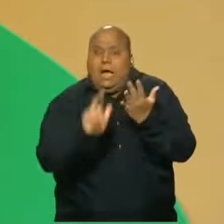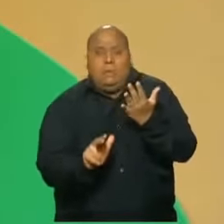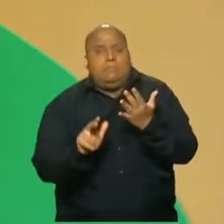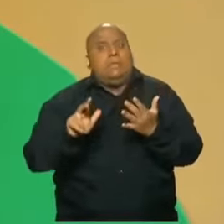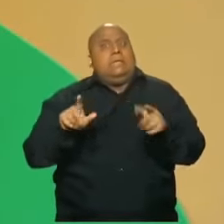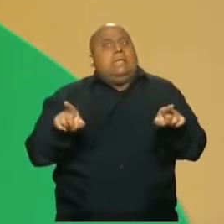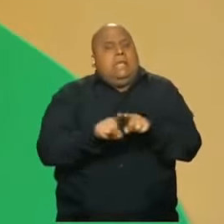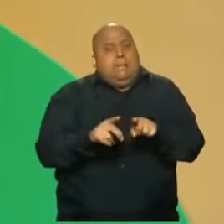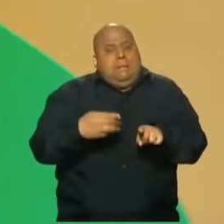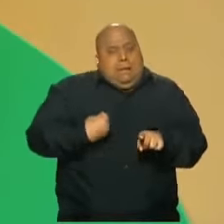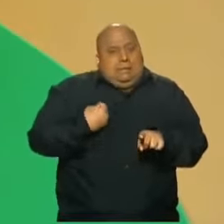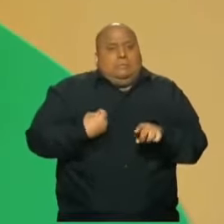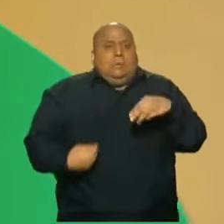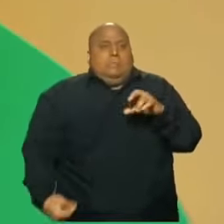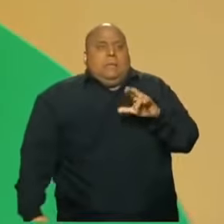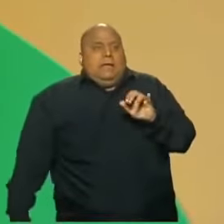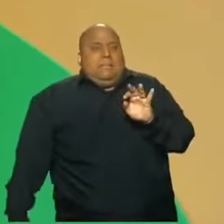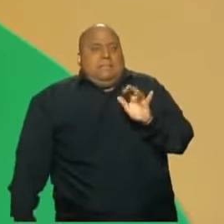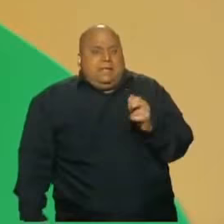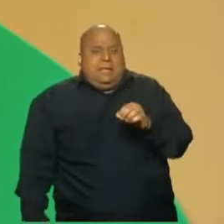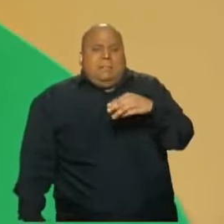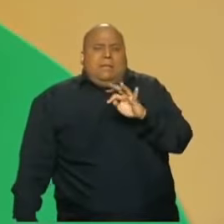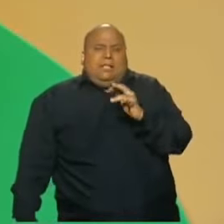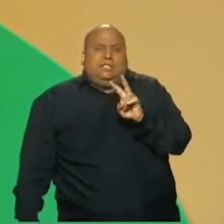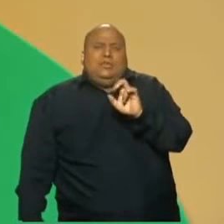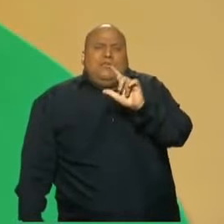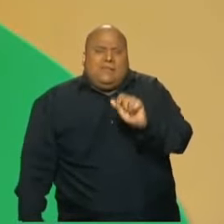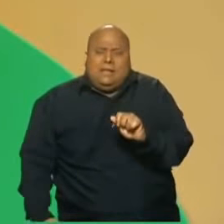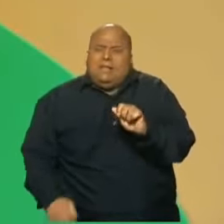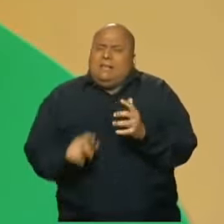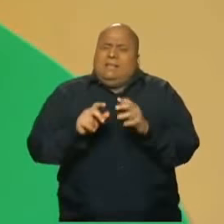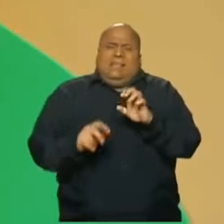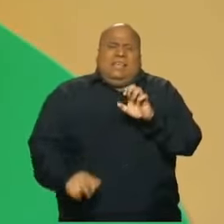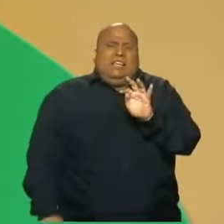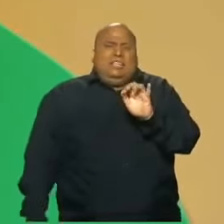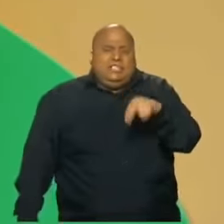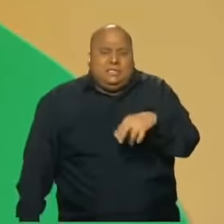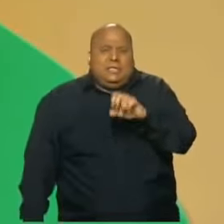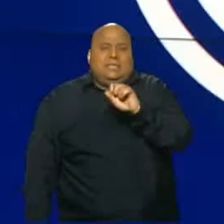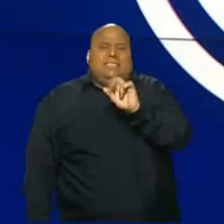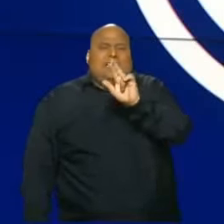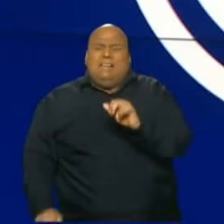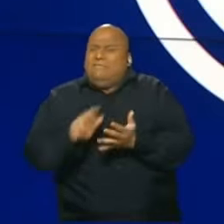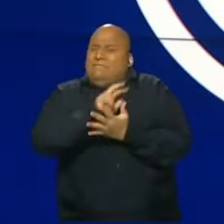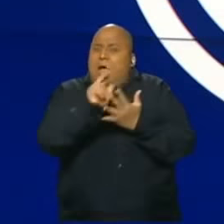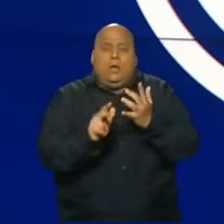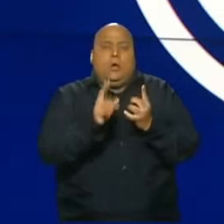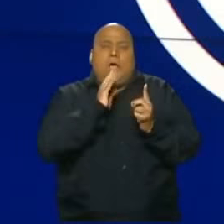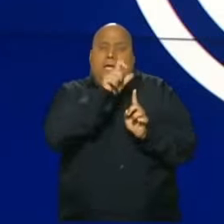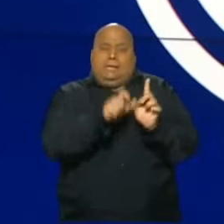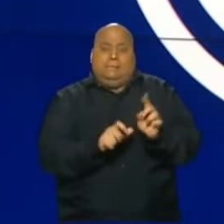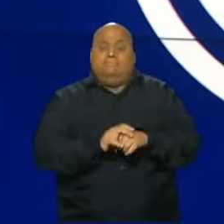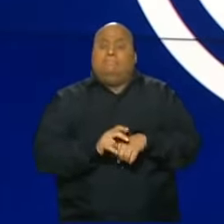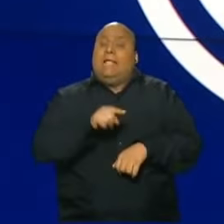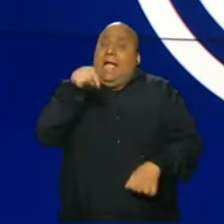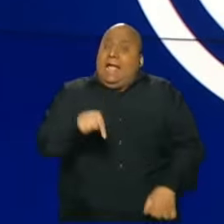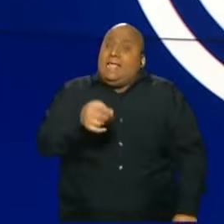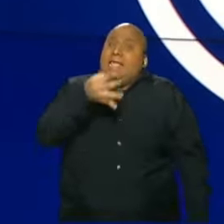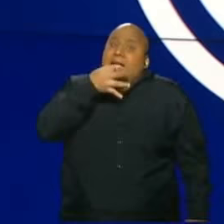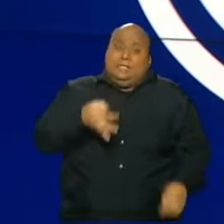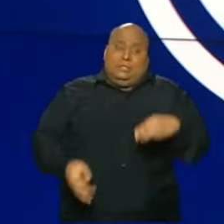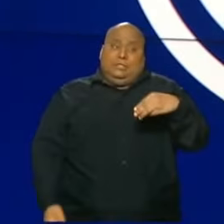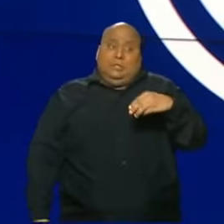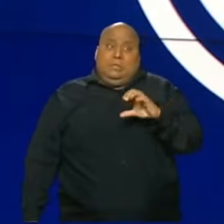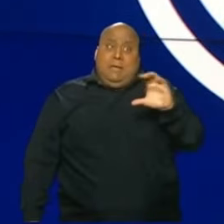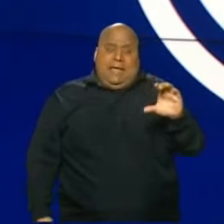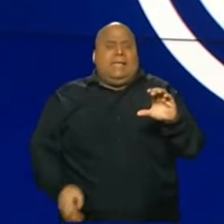junto a artistas como Maria Bethânia, Martim da Vila, Stan Getz e Sarah Vaughan. Isso aí. E aqui na Rádio MEC você ouviu e